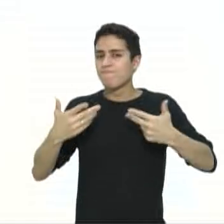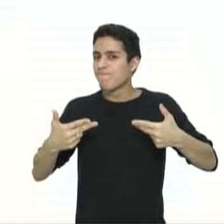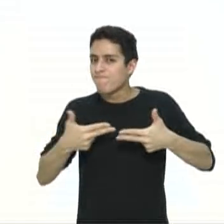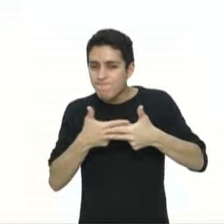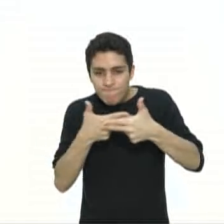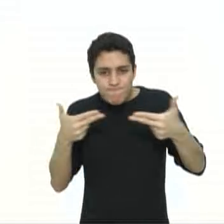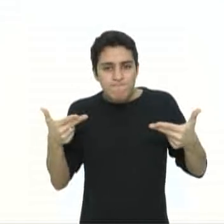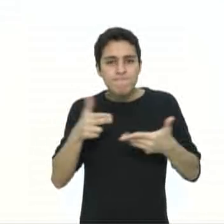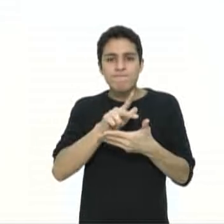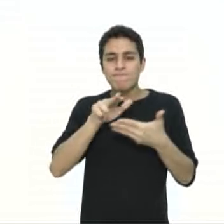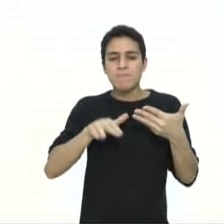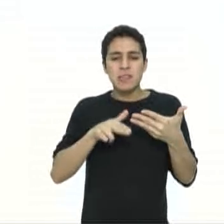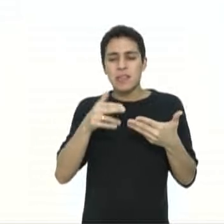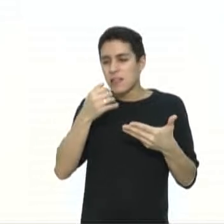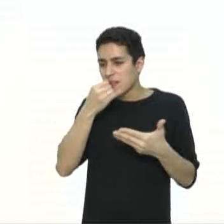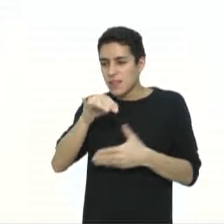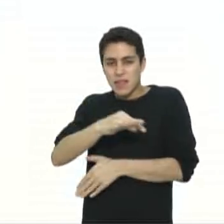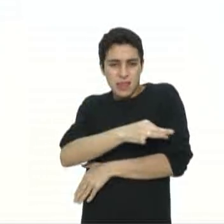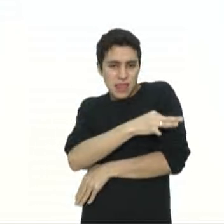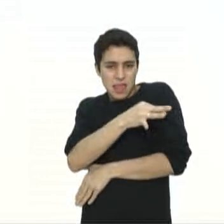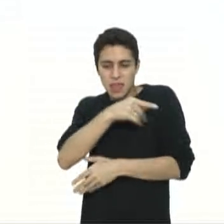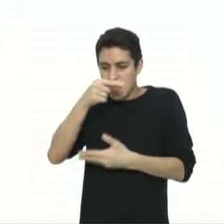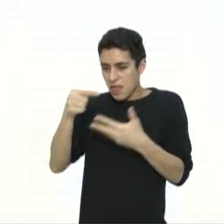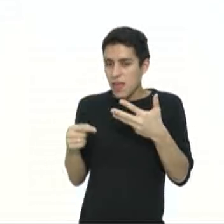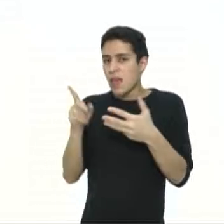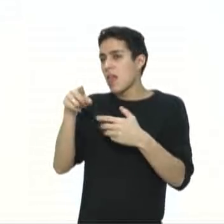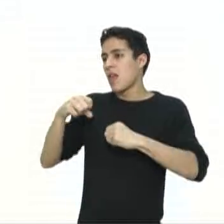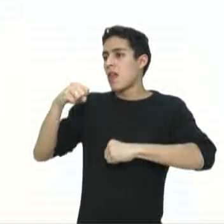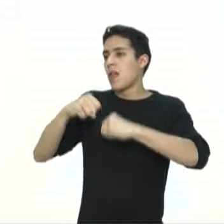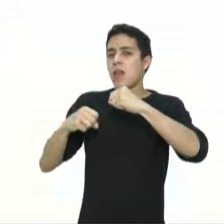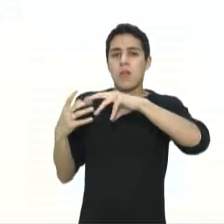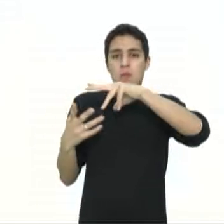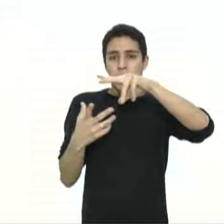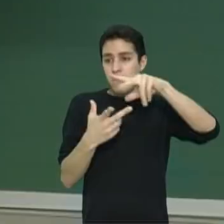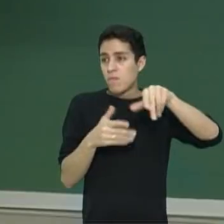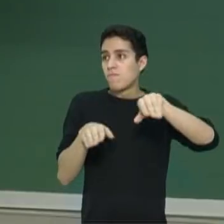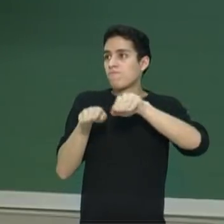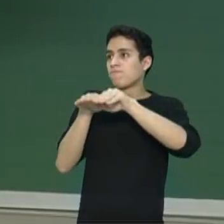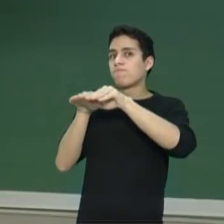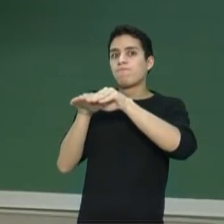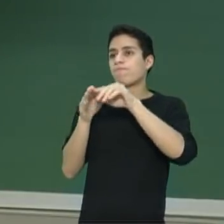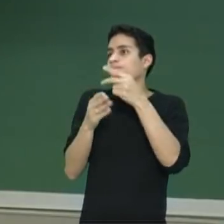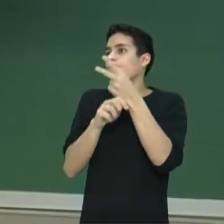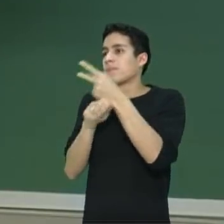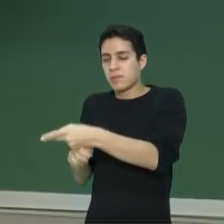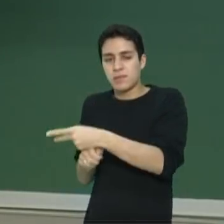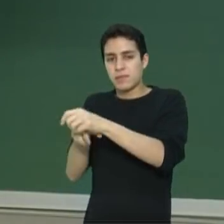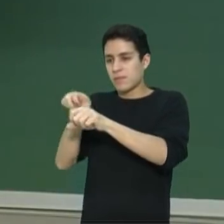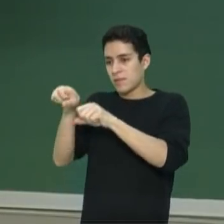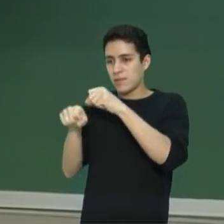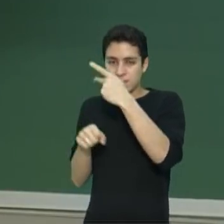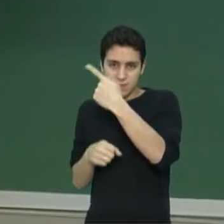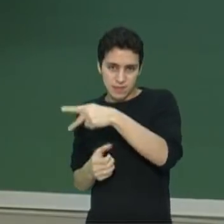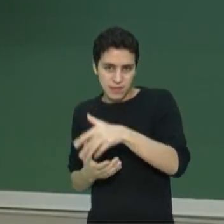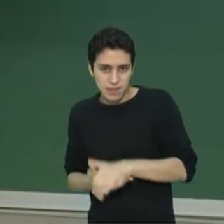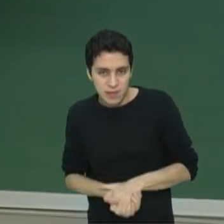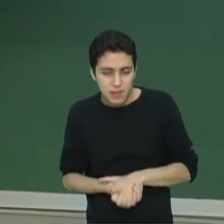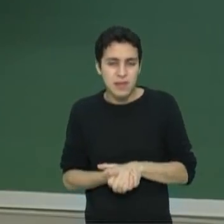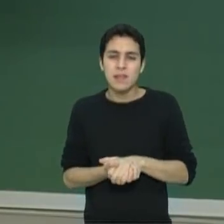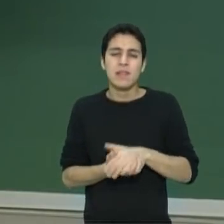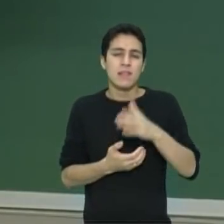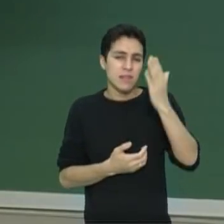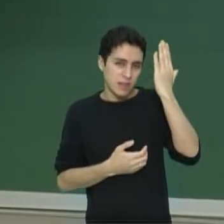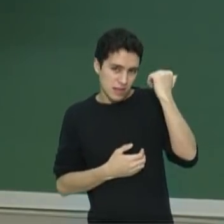e eletrotécnica são todas indústrias de classe mundial. Acho que vocês vão recordar, né, que não só